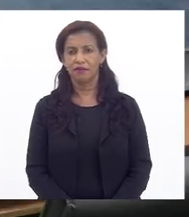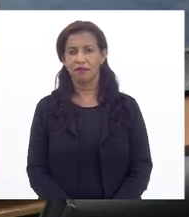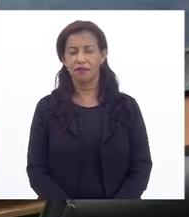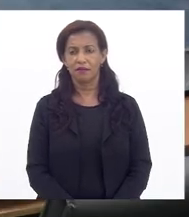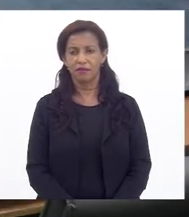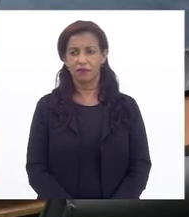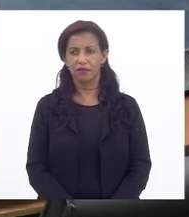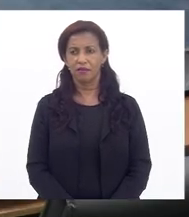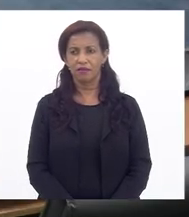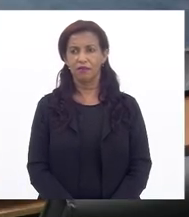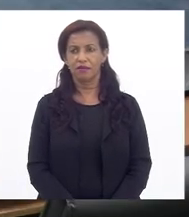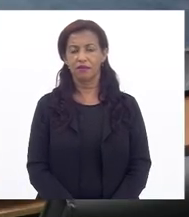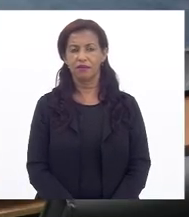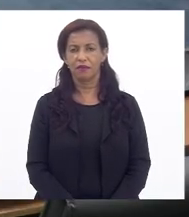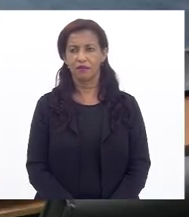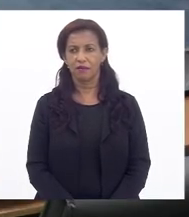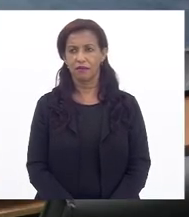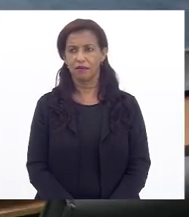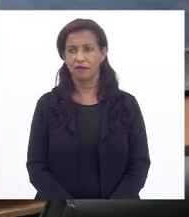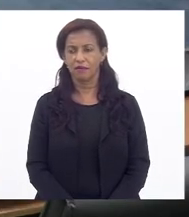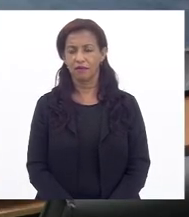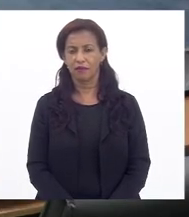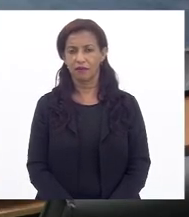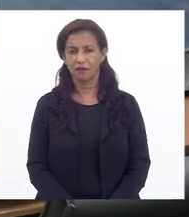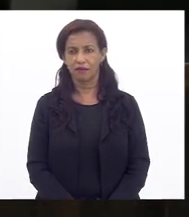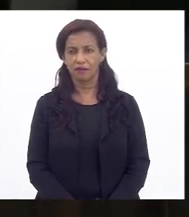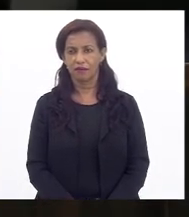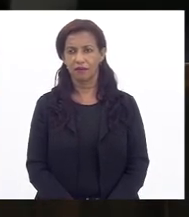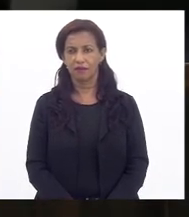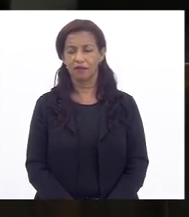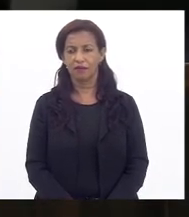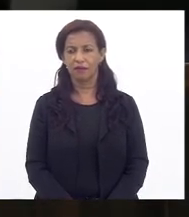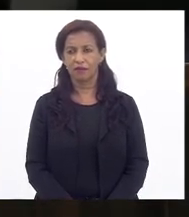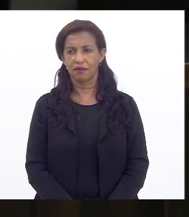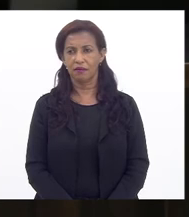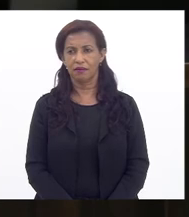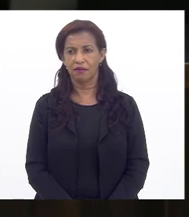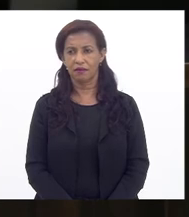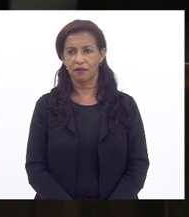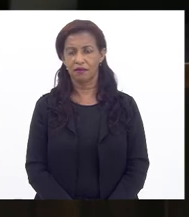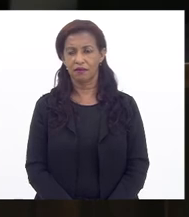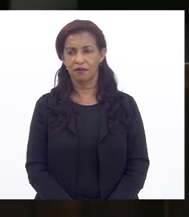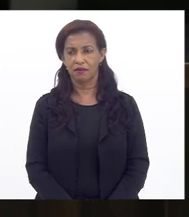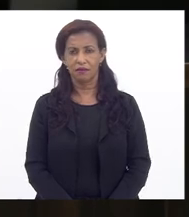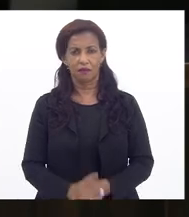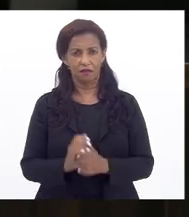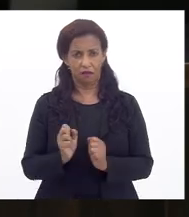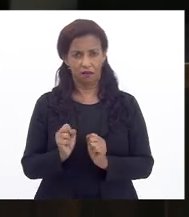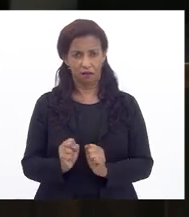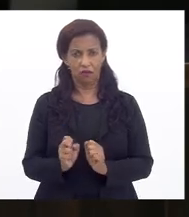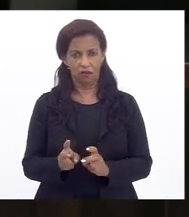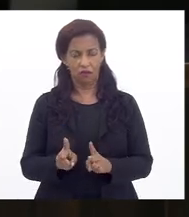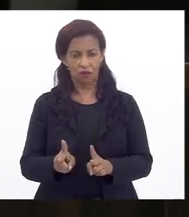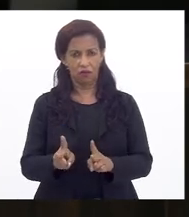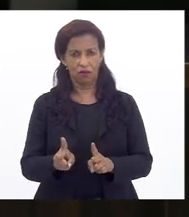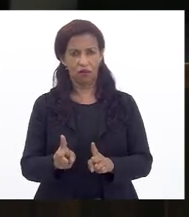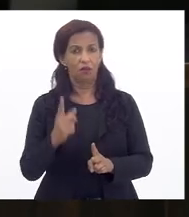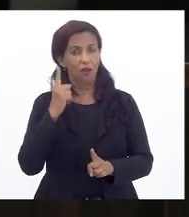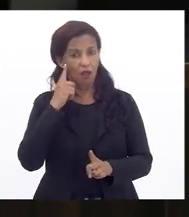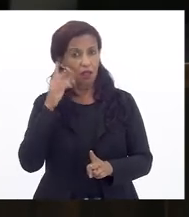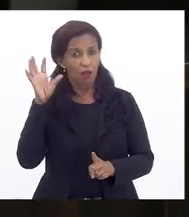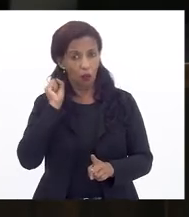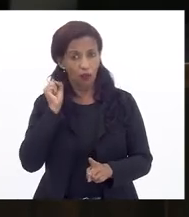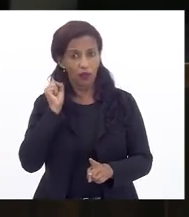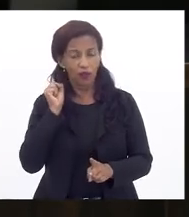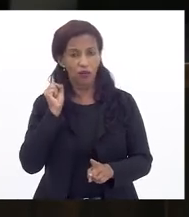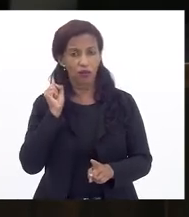Não, agora eu te ouço também. Retornou. Está me ouvindo, deputada? Posso continuar? Sim, Vossa Excelência me ouve agora?